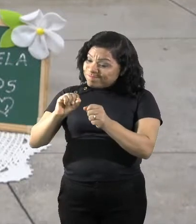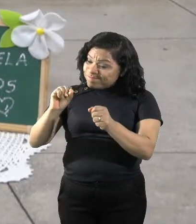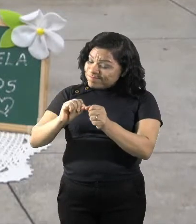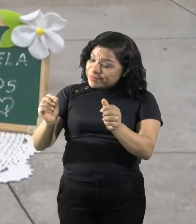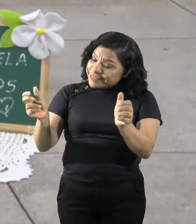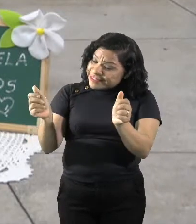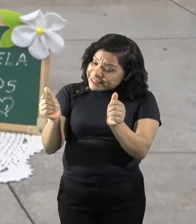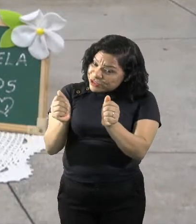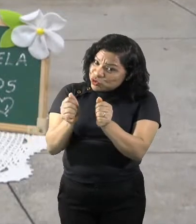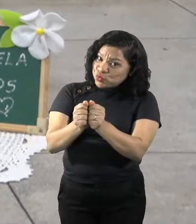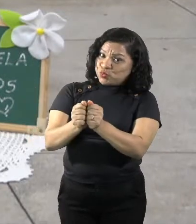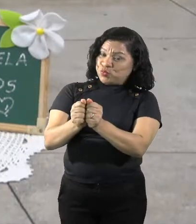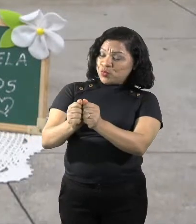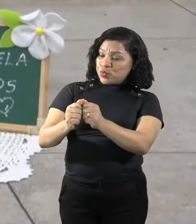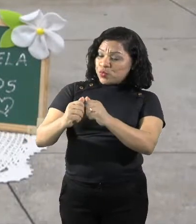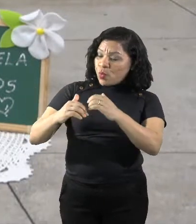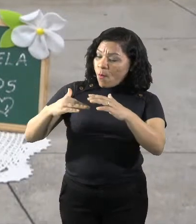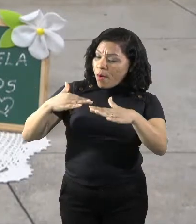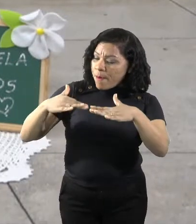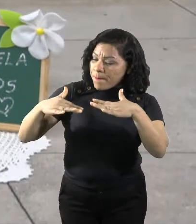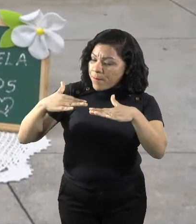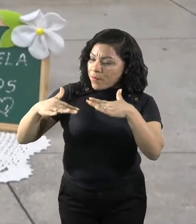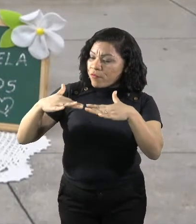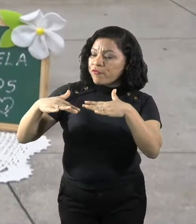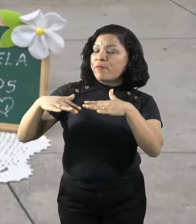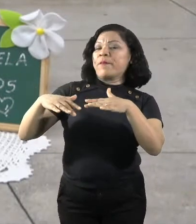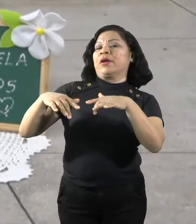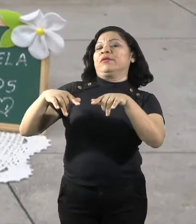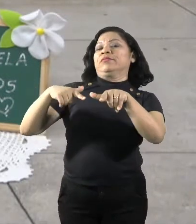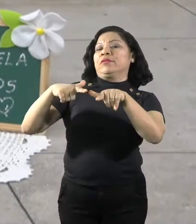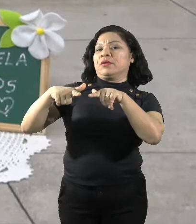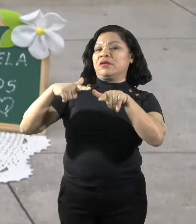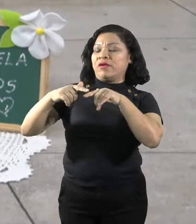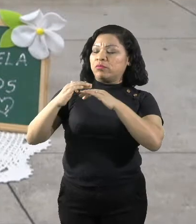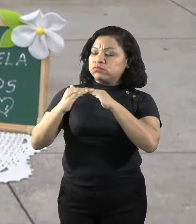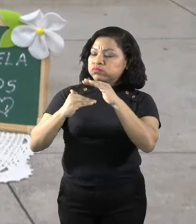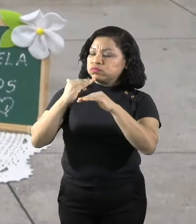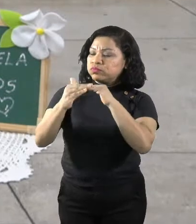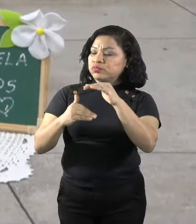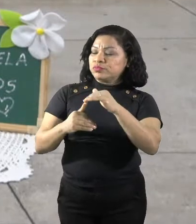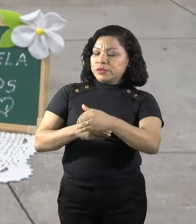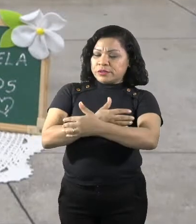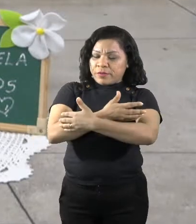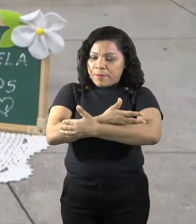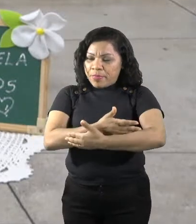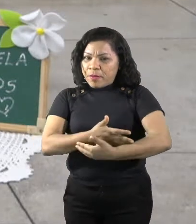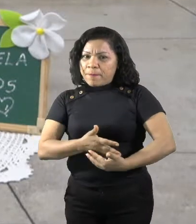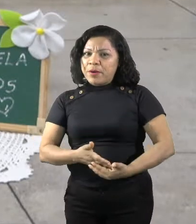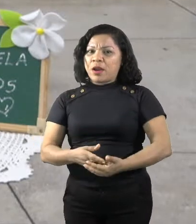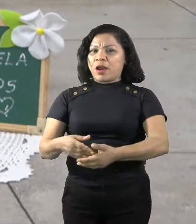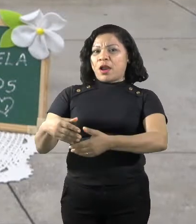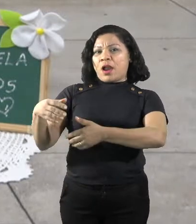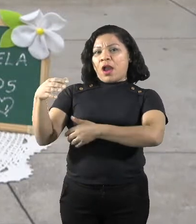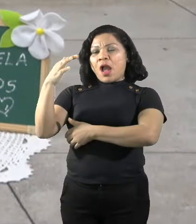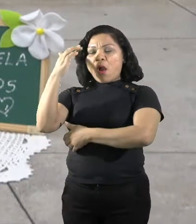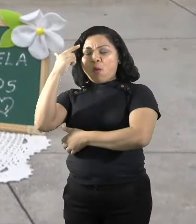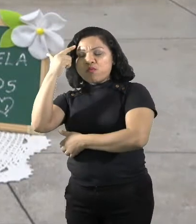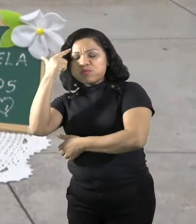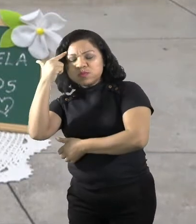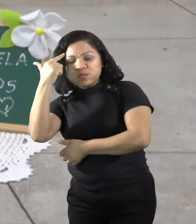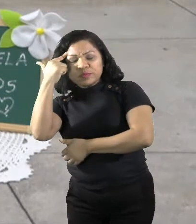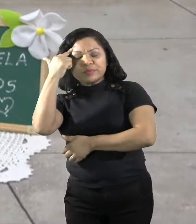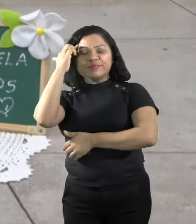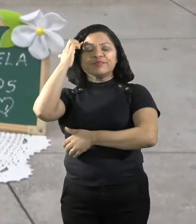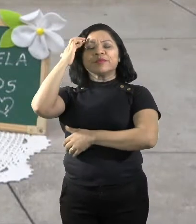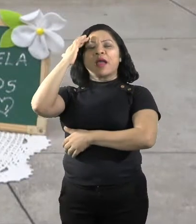esses movimentos que vai trabalhar a coordenação motora dele, o raciocínio, a imaginação,